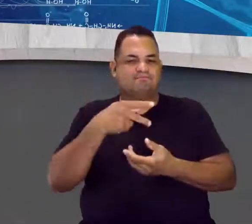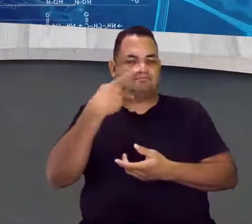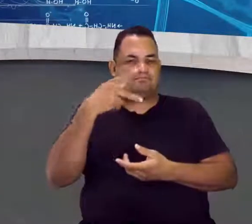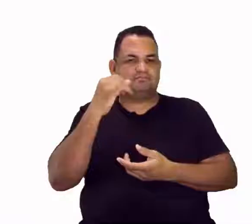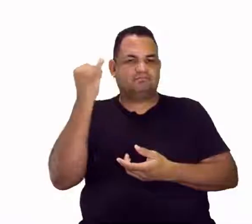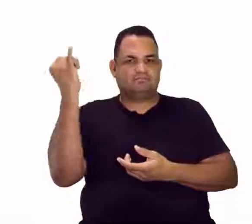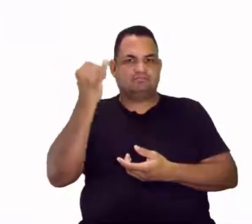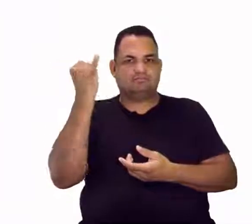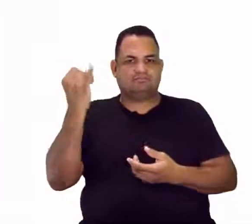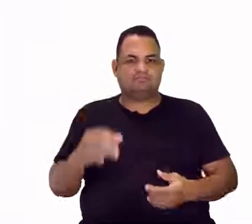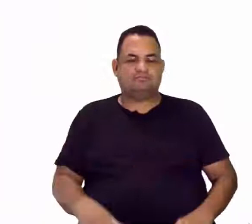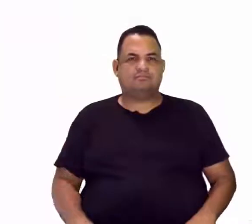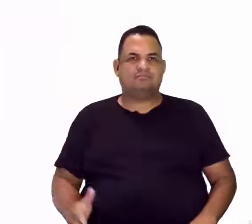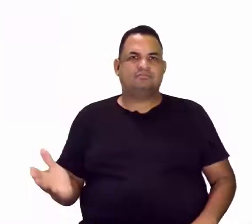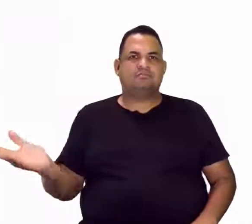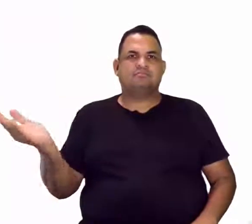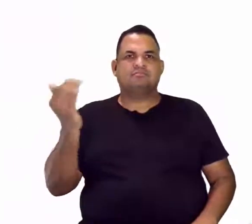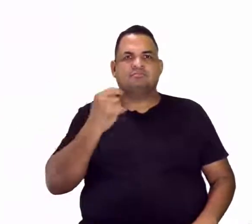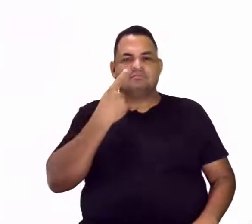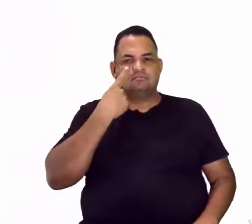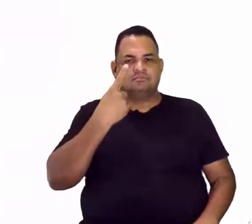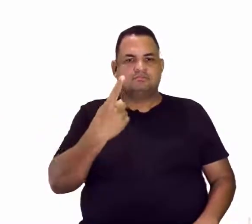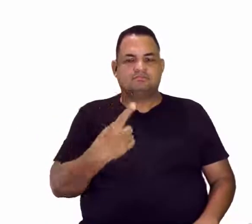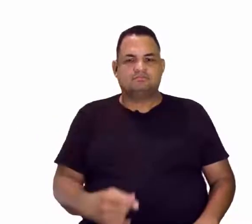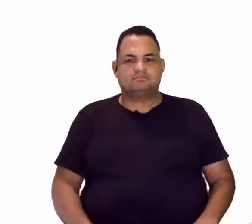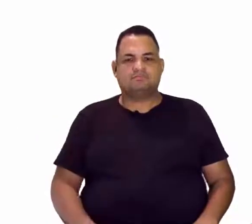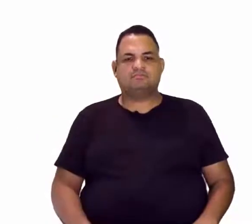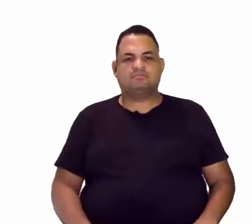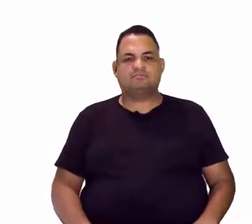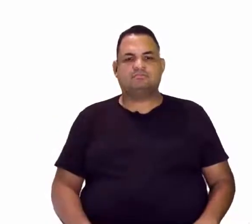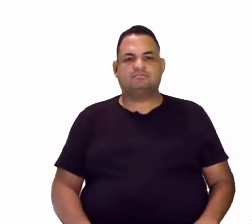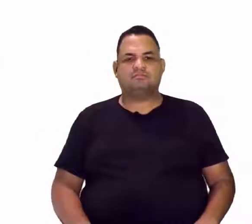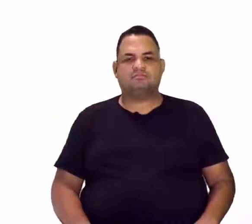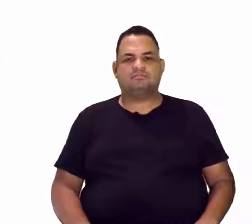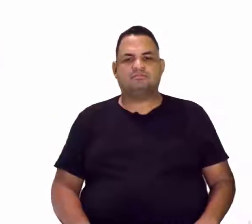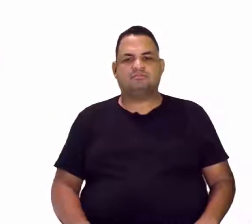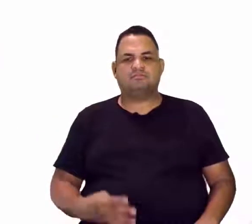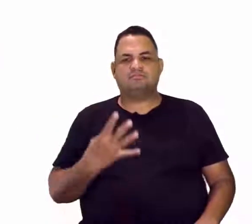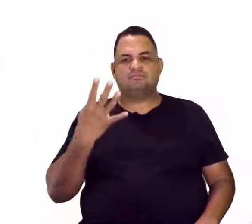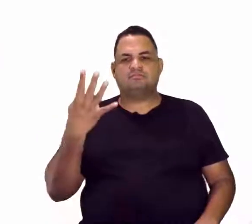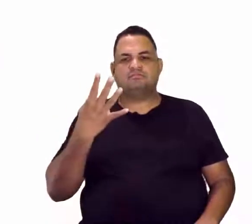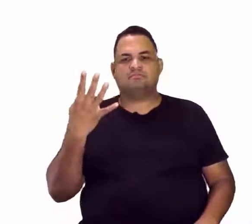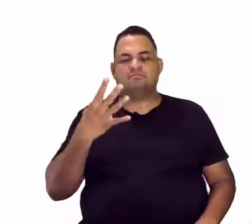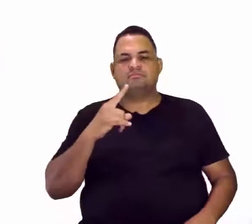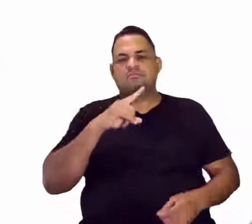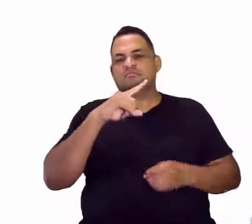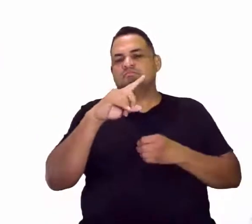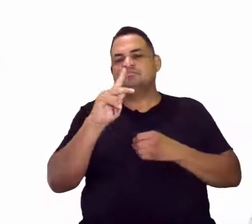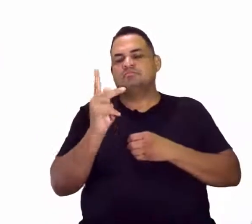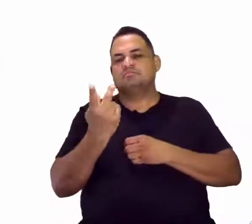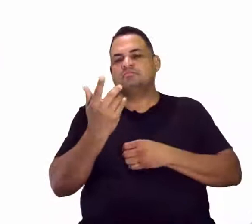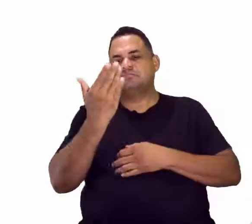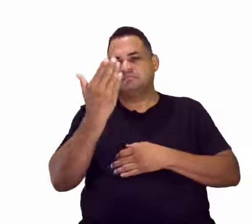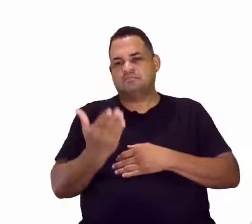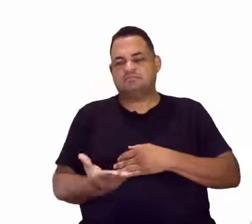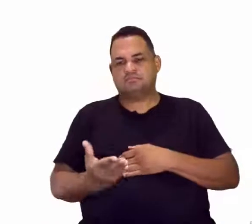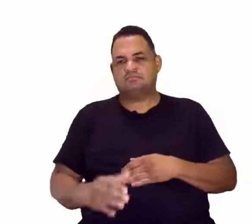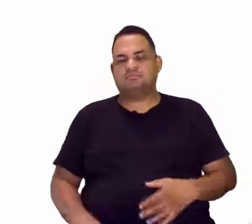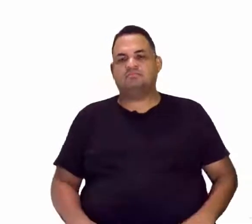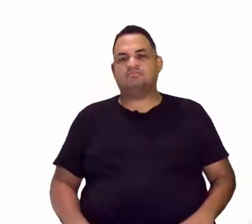muito importante. Vem comigo para a gente observar. Destes 4 hidrogênios que nós temos